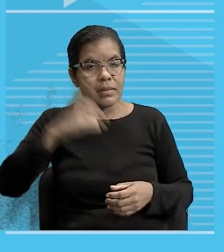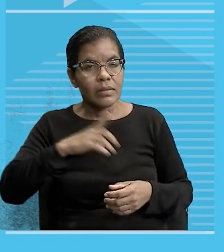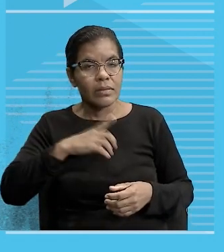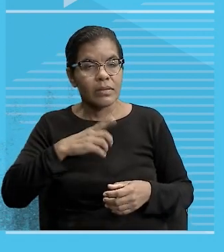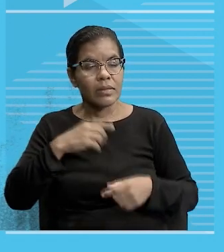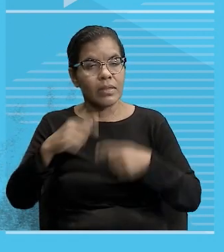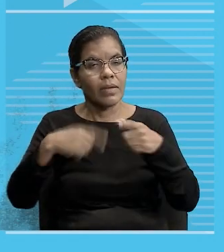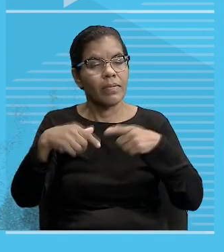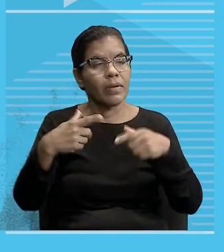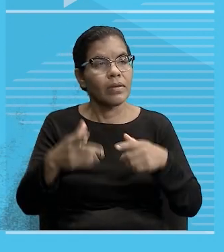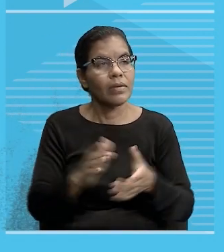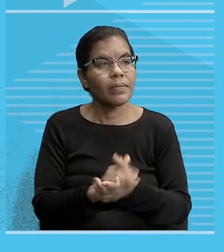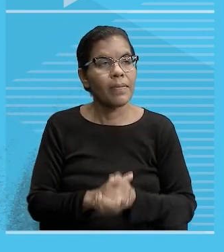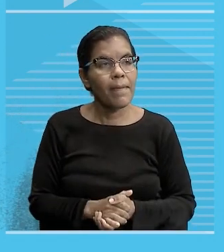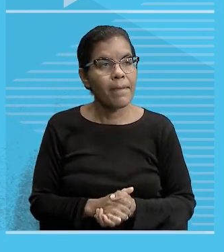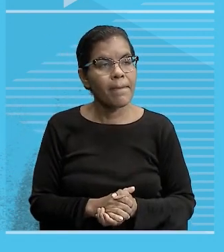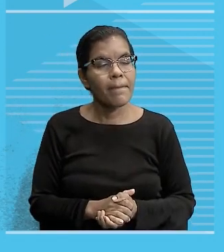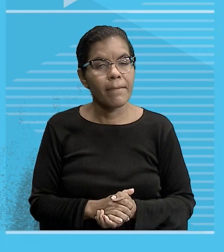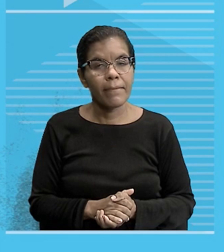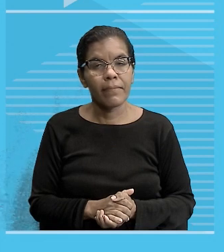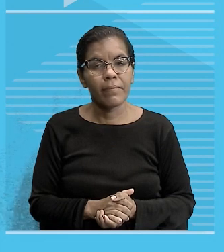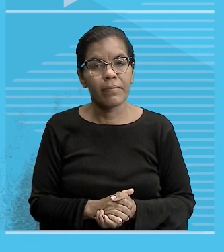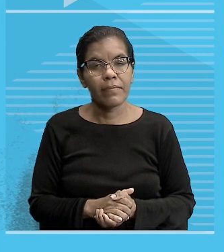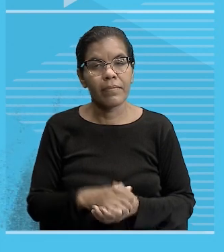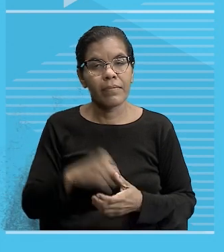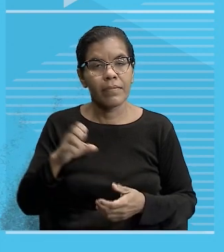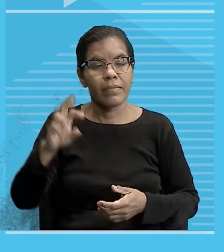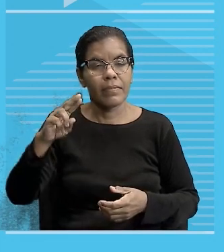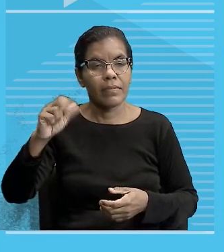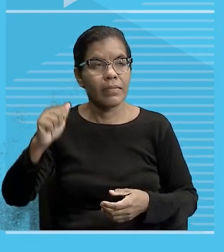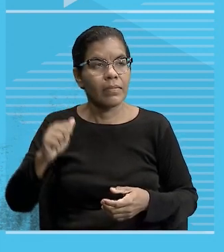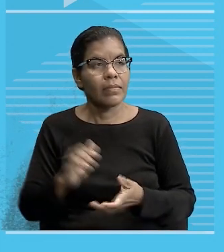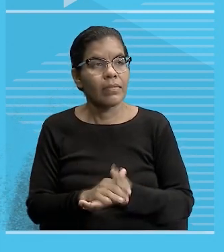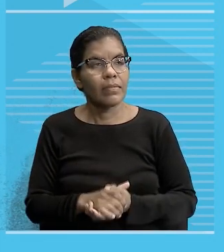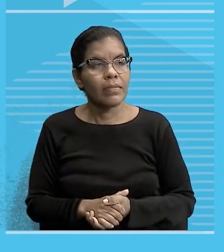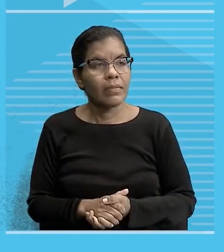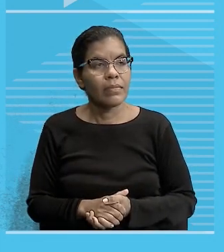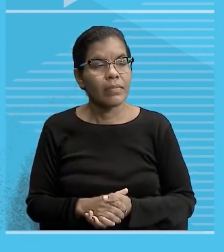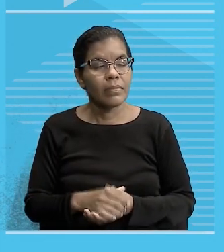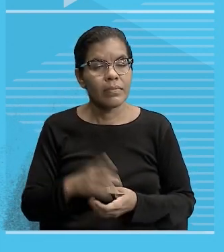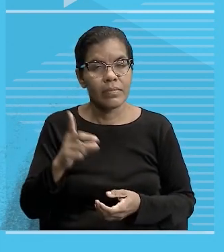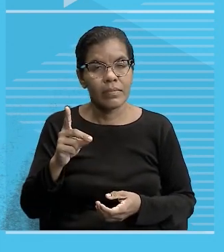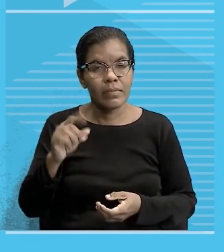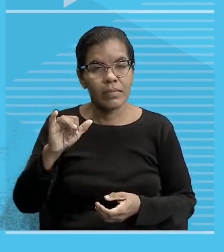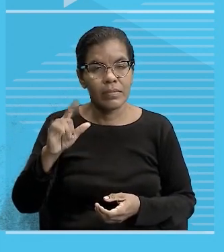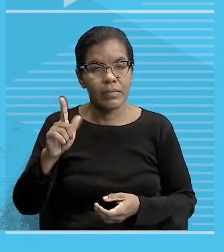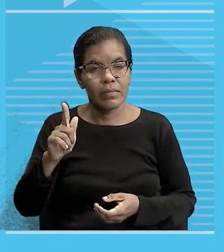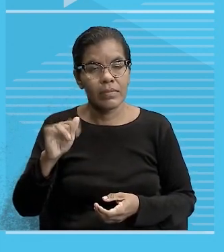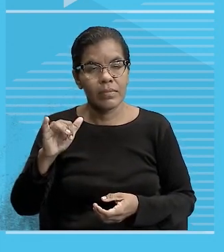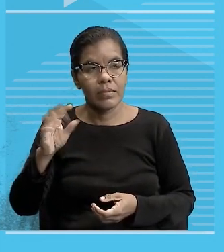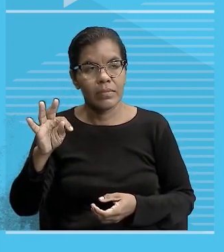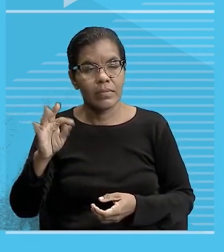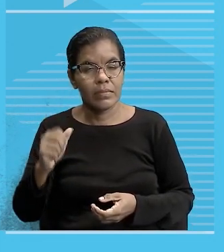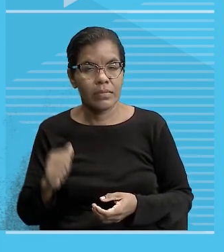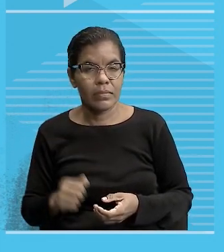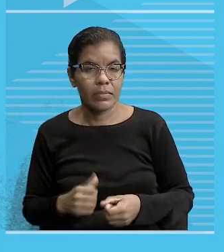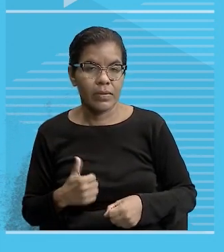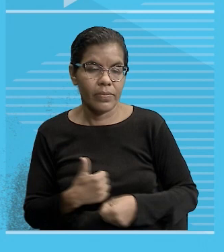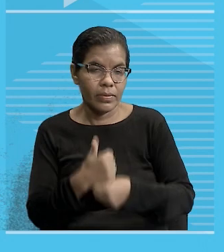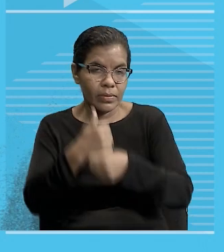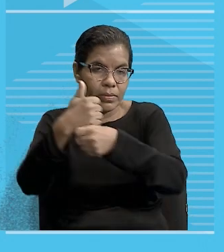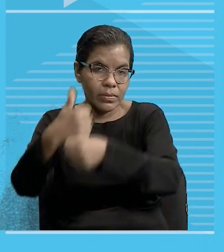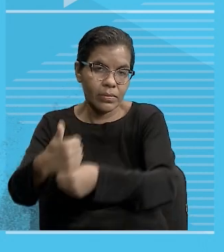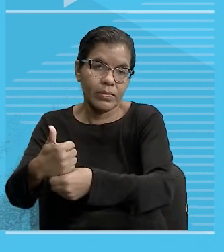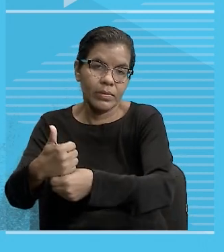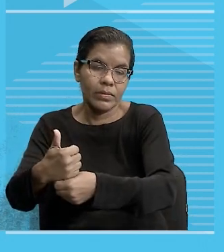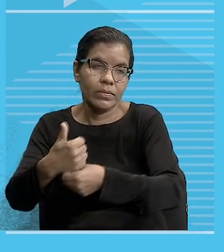veio a era a era digital que foi substituindo